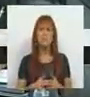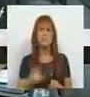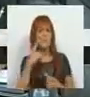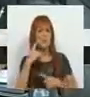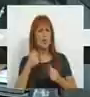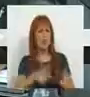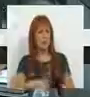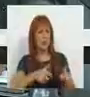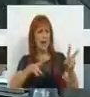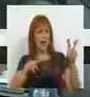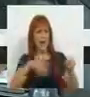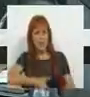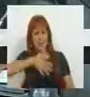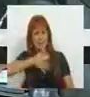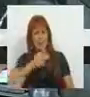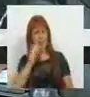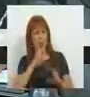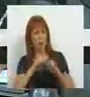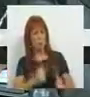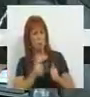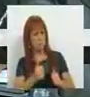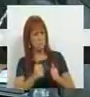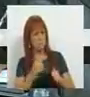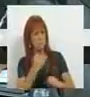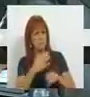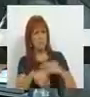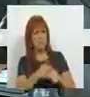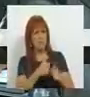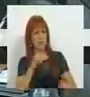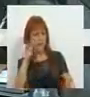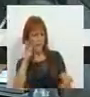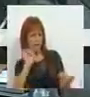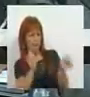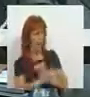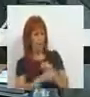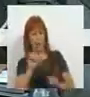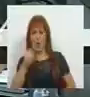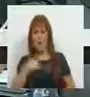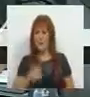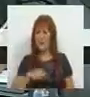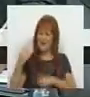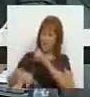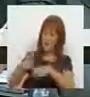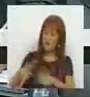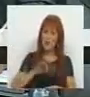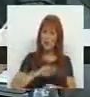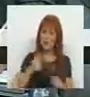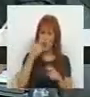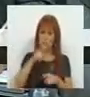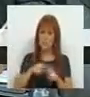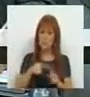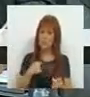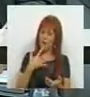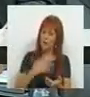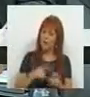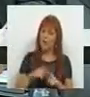exibindo bem a arma da retórica como uma forma de comunicar eficaz e persuasiva, ainda que na boa tradição dos sofistas,